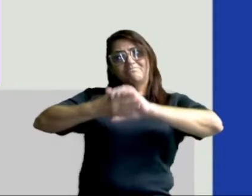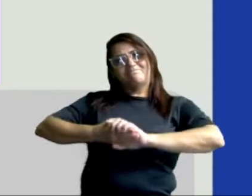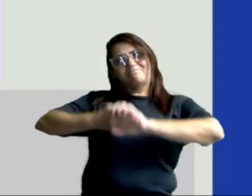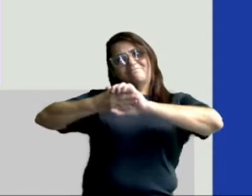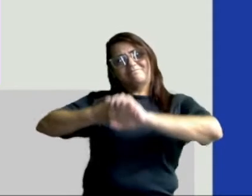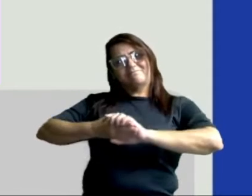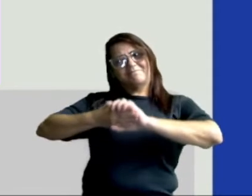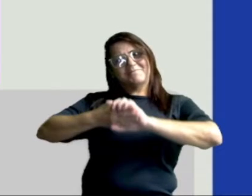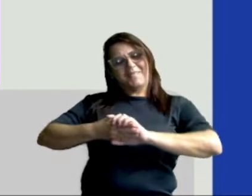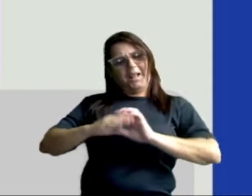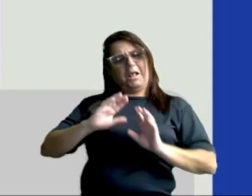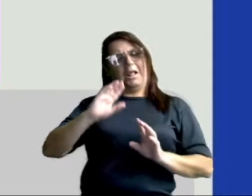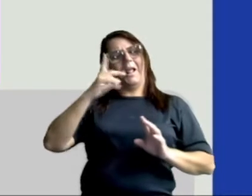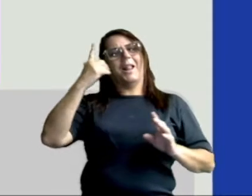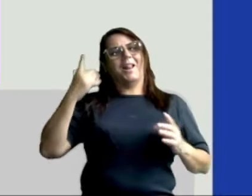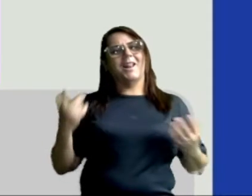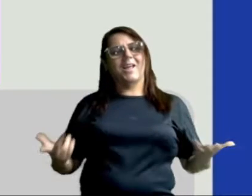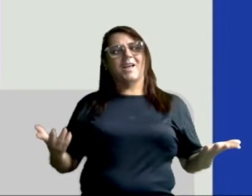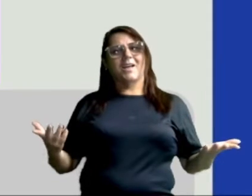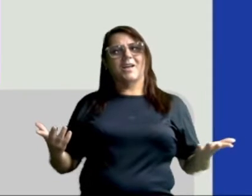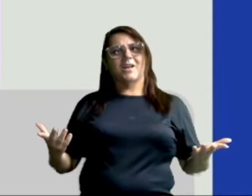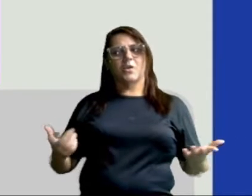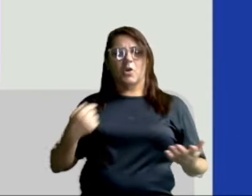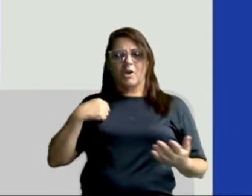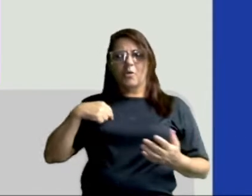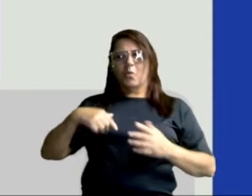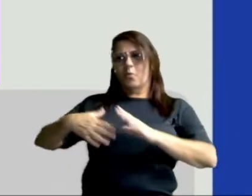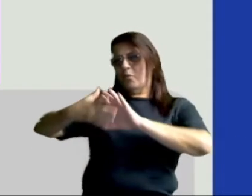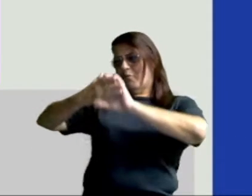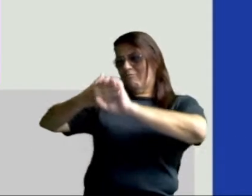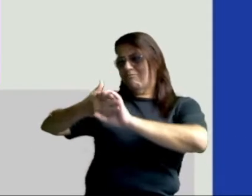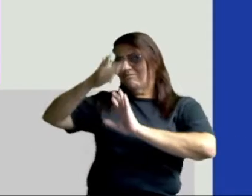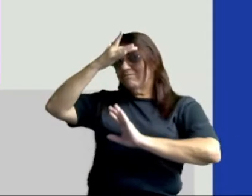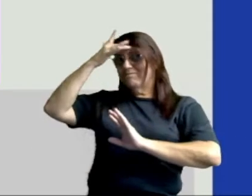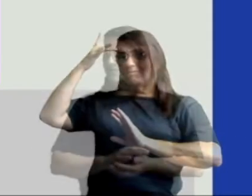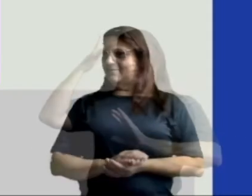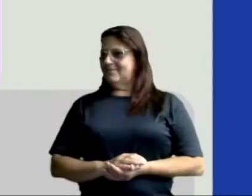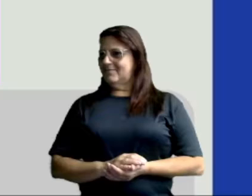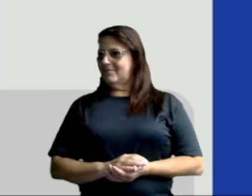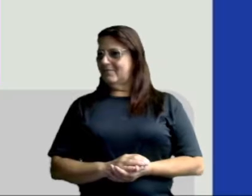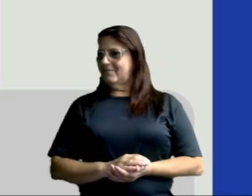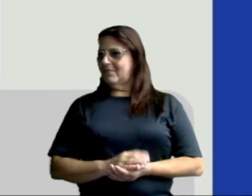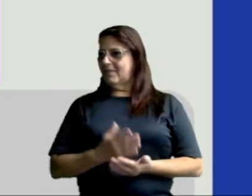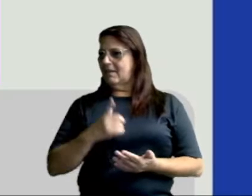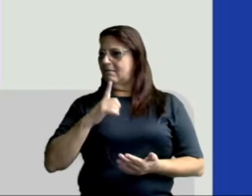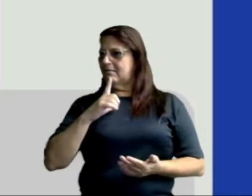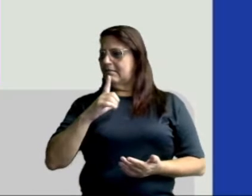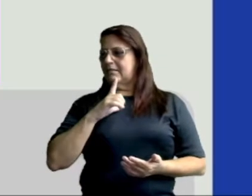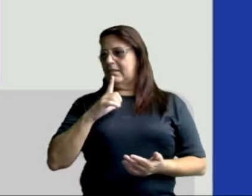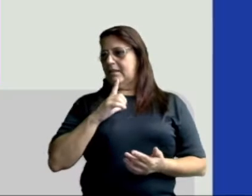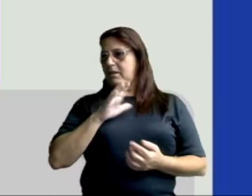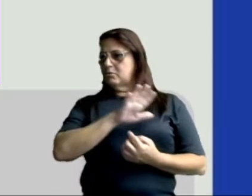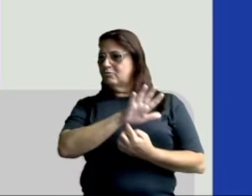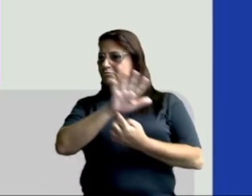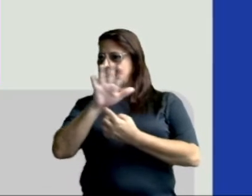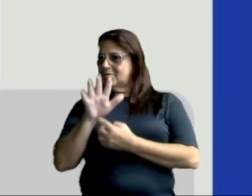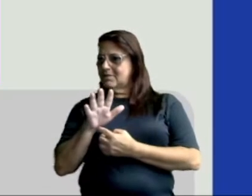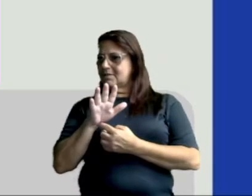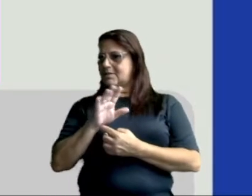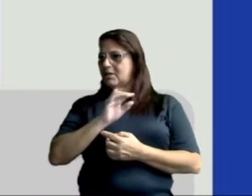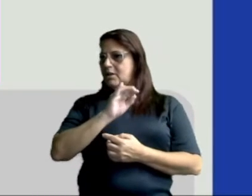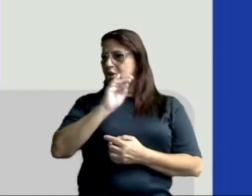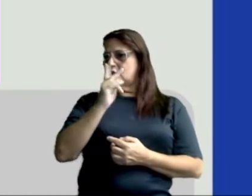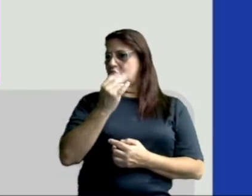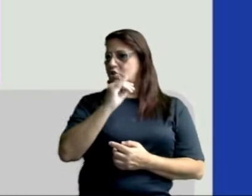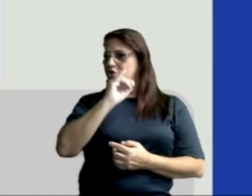saudação. Lógico, eu vou fazer um cumprimento a alguém. E aí nós temos na imagem, ó,